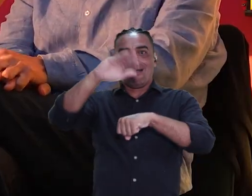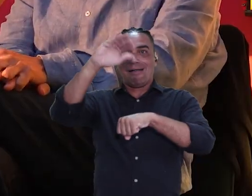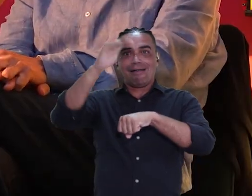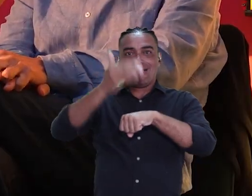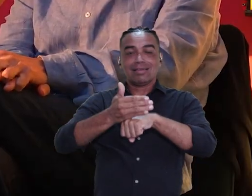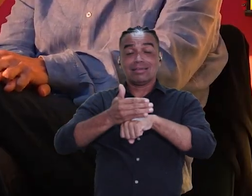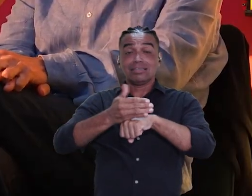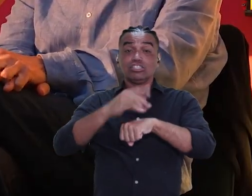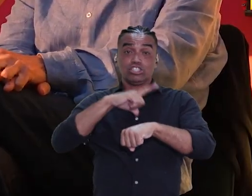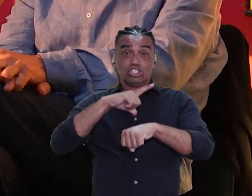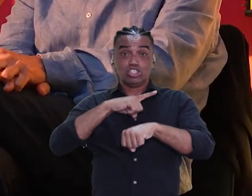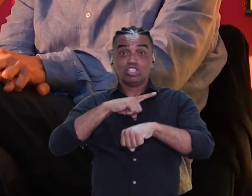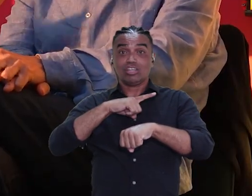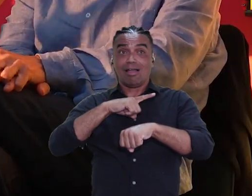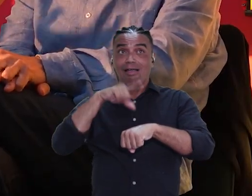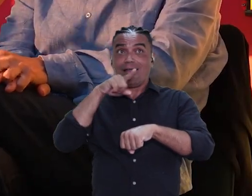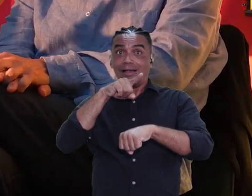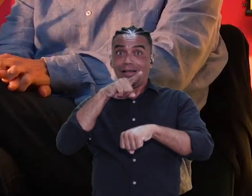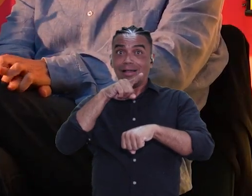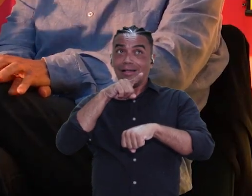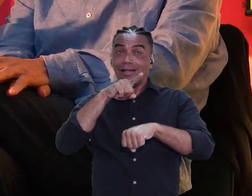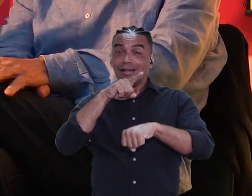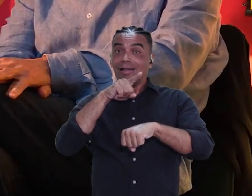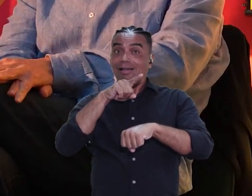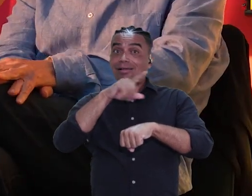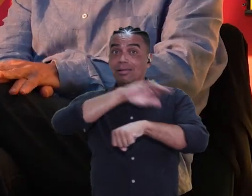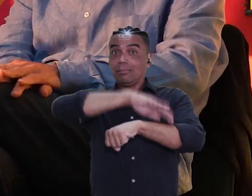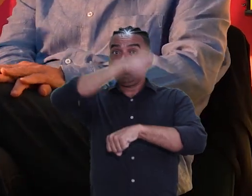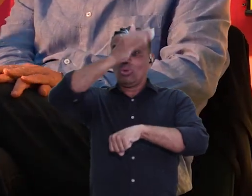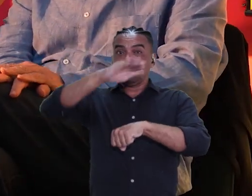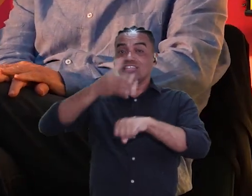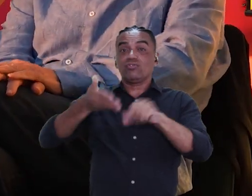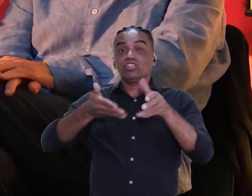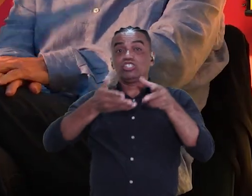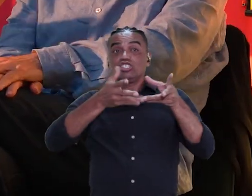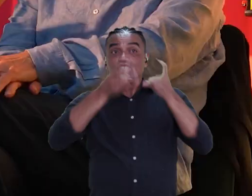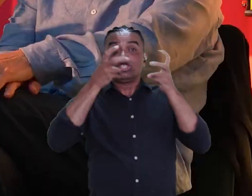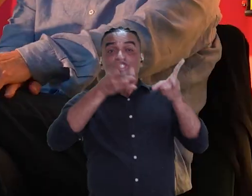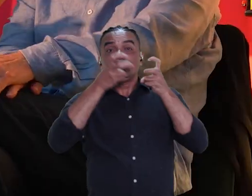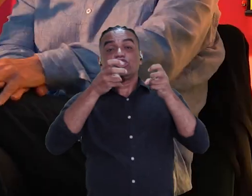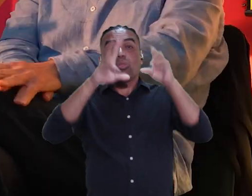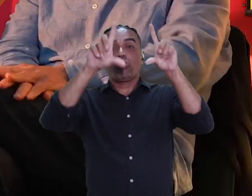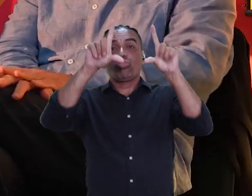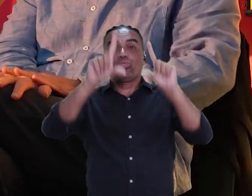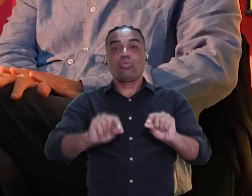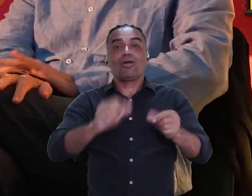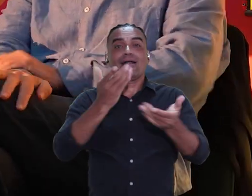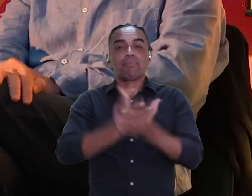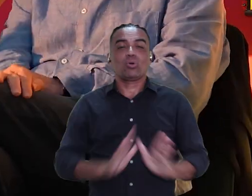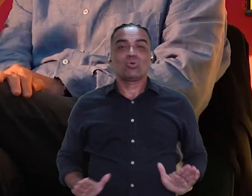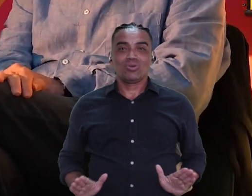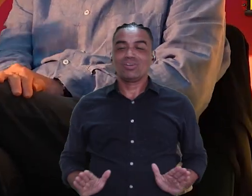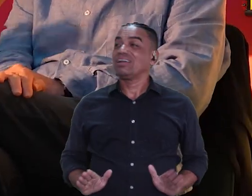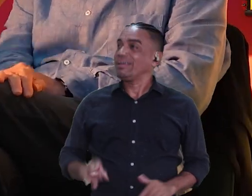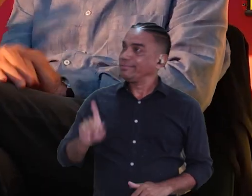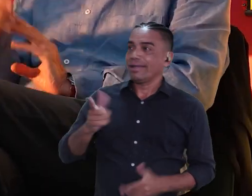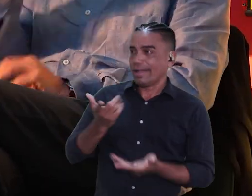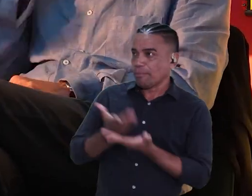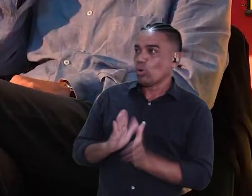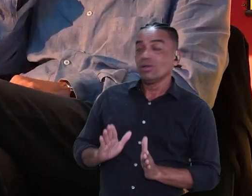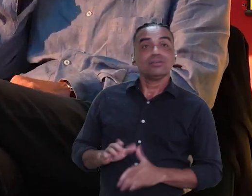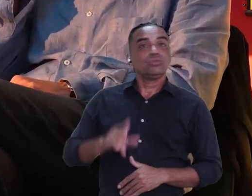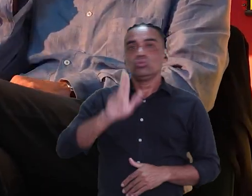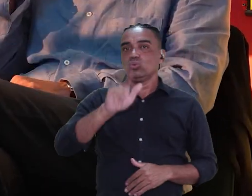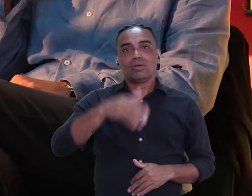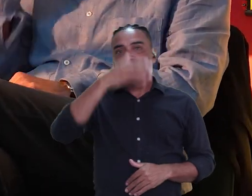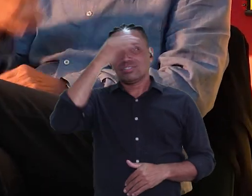tinha uma pedra no meio do caminho, que é essa montanha. Que já não tem mais. Né? Que não tem mais, né? Nunca me esquecerei que tinha